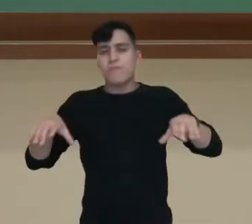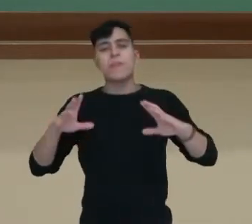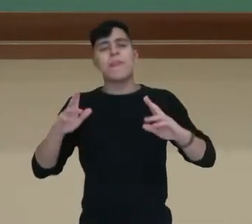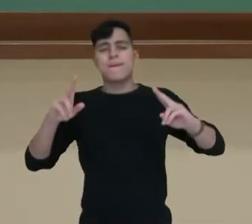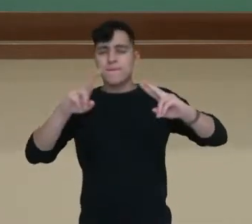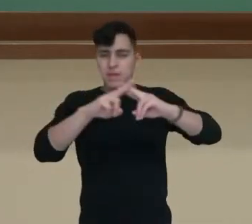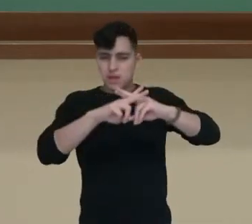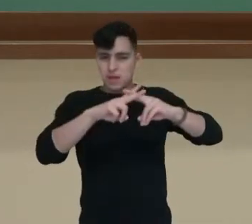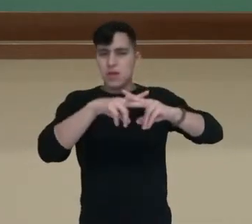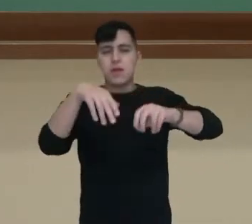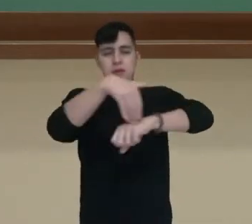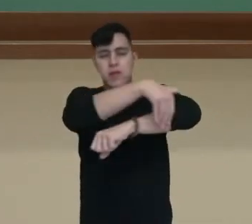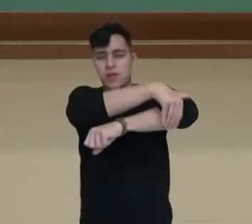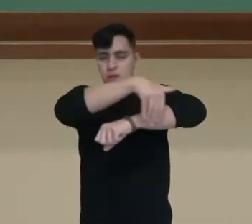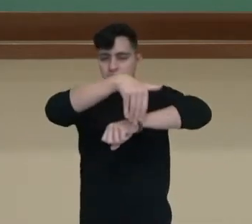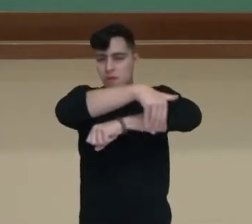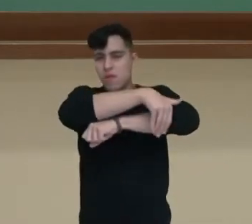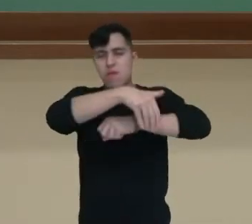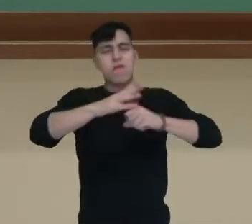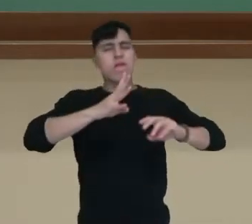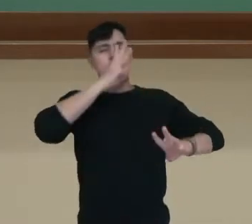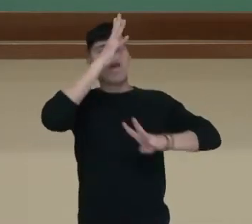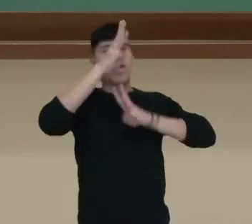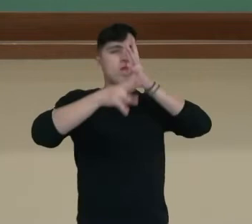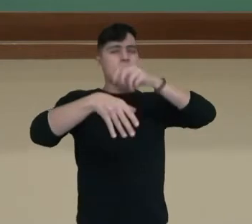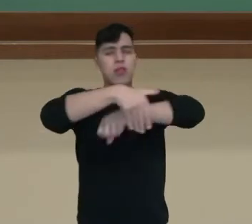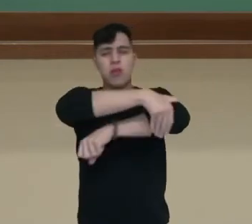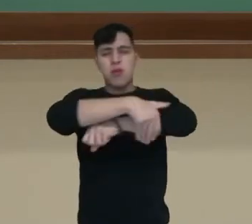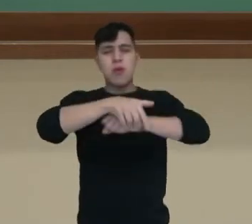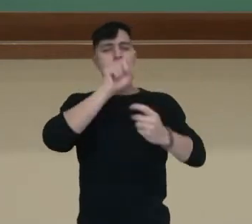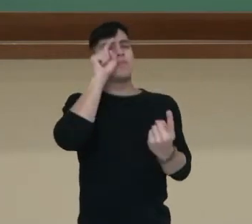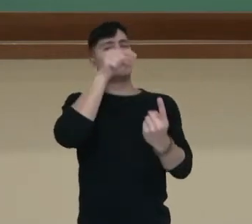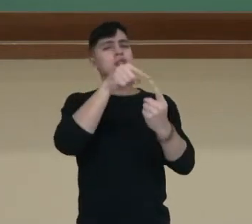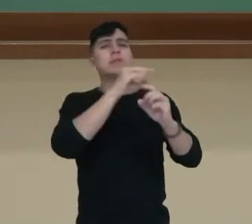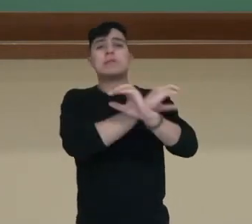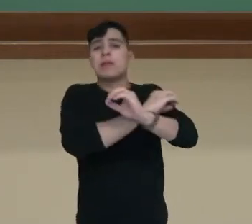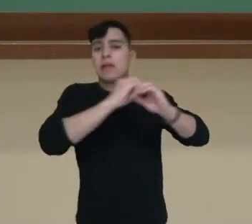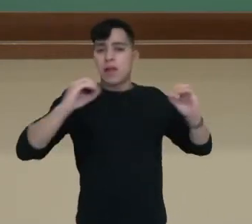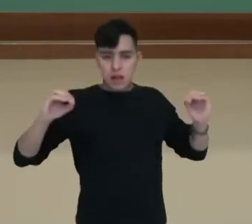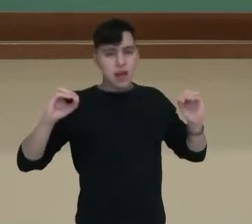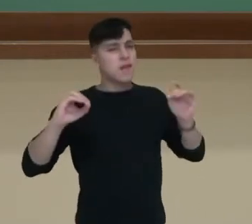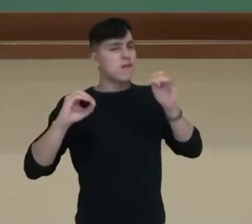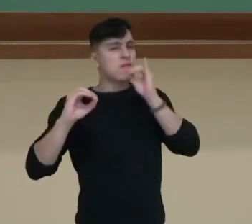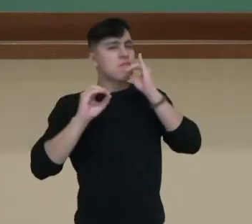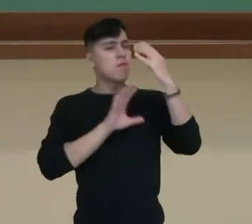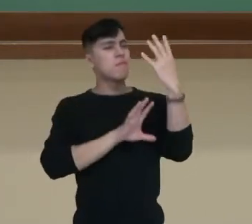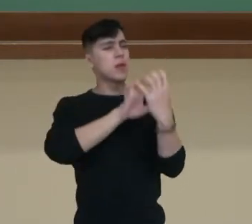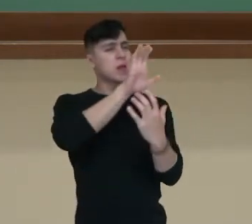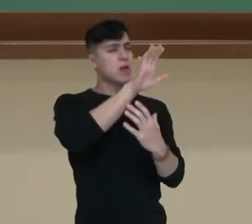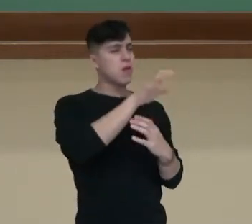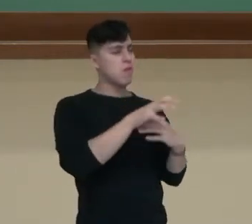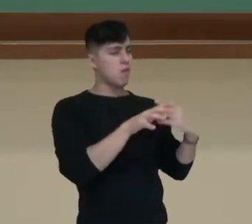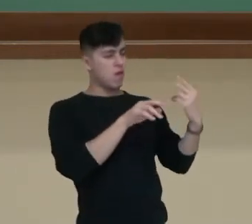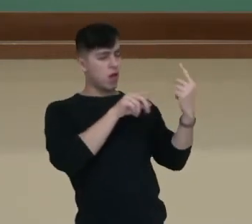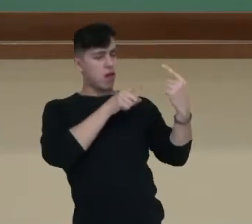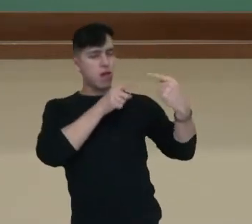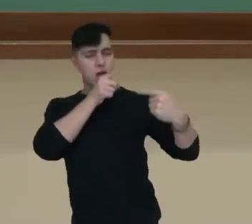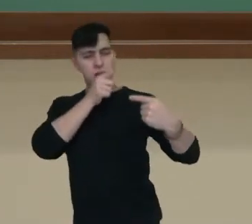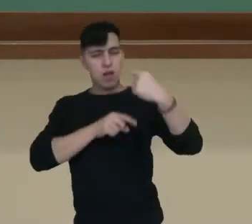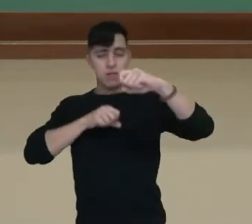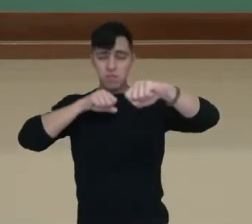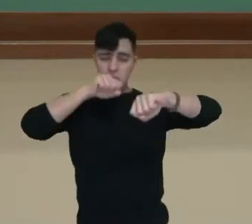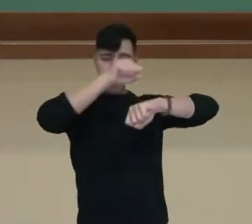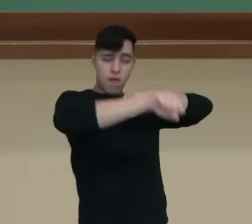ou em qualquer lugar sem nenhum objetivo. De repente você não se desentendeu com a pessoa e começa a brigar. É soco, é